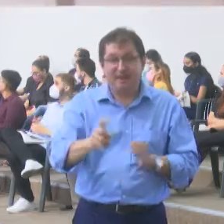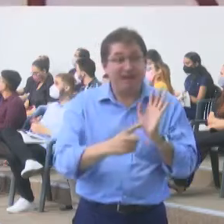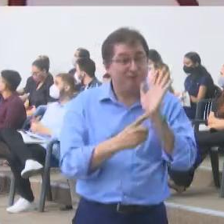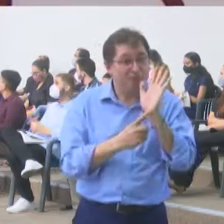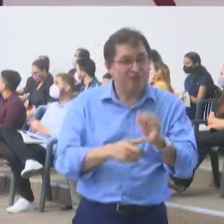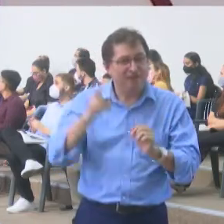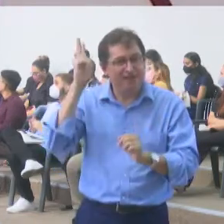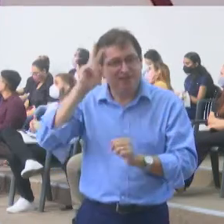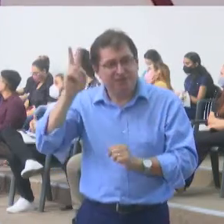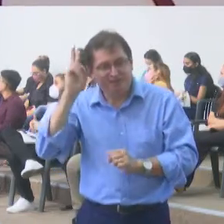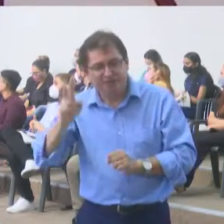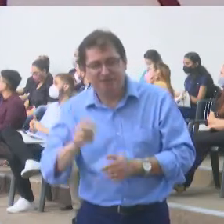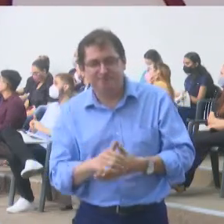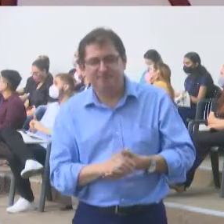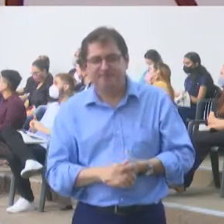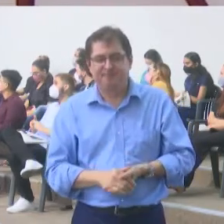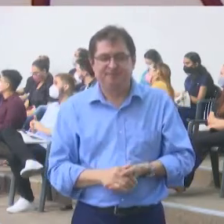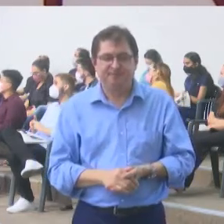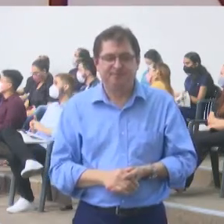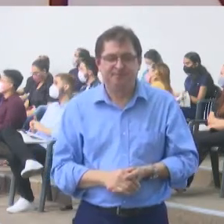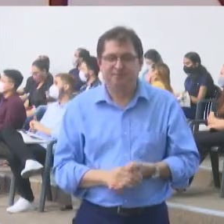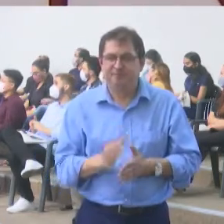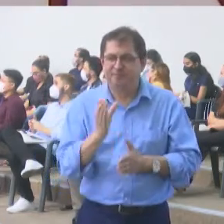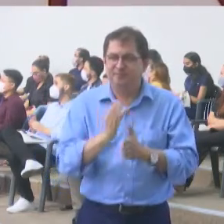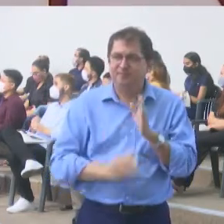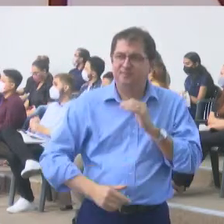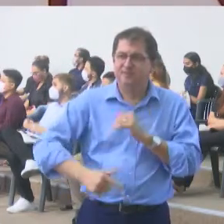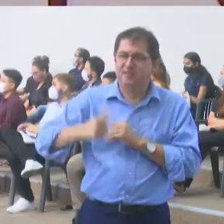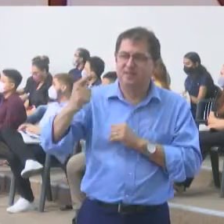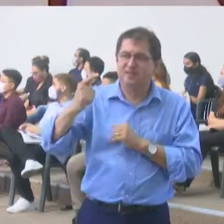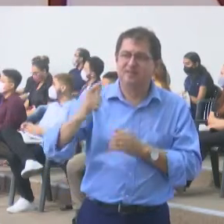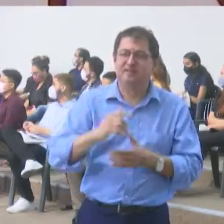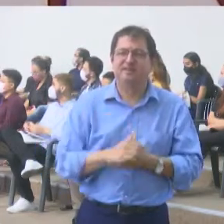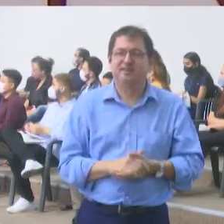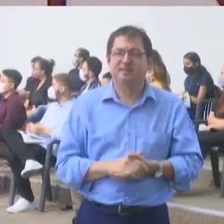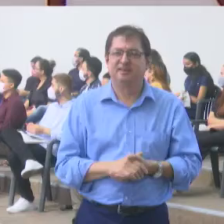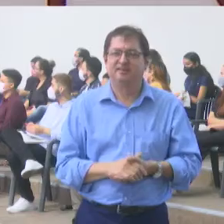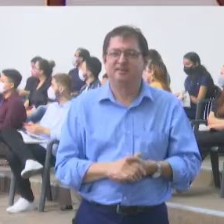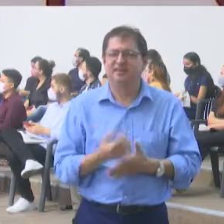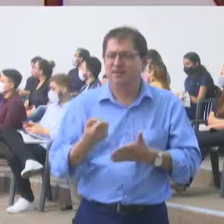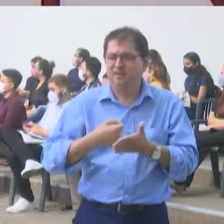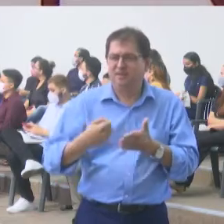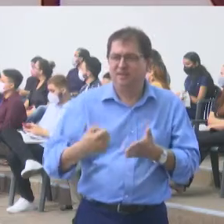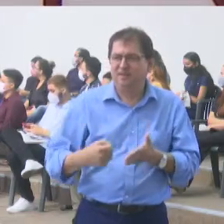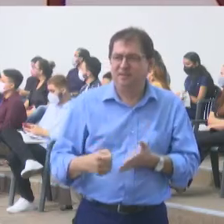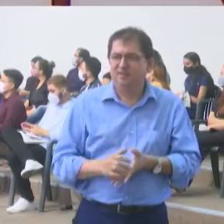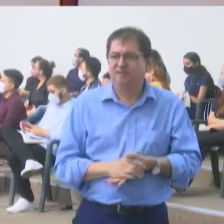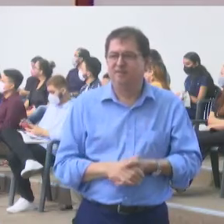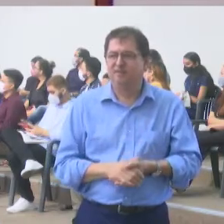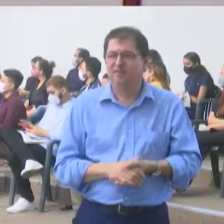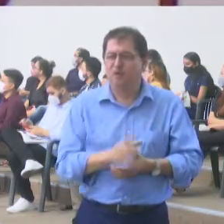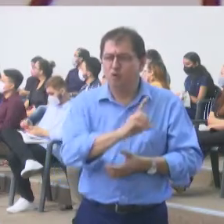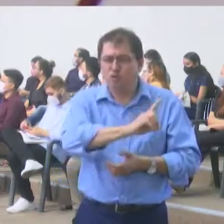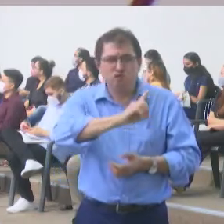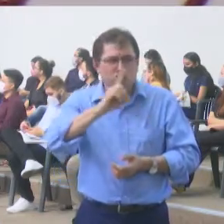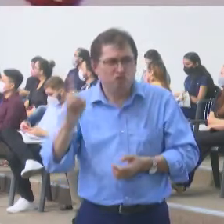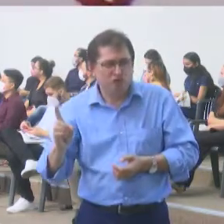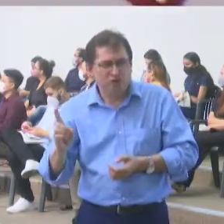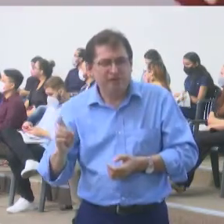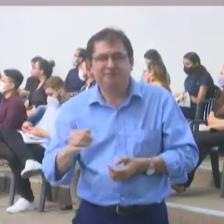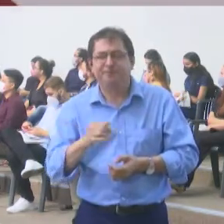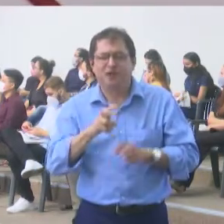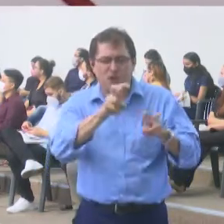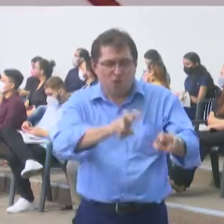presente. Mas preste atenção comigo. O capítulo 2 todinho descreve um dia no campo, o dia da colheita, quando